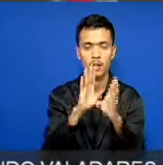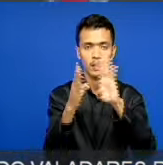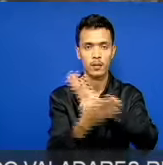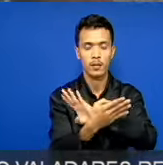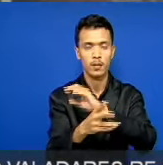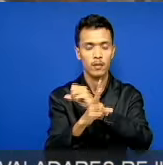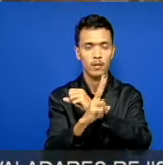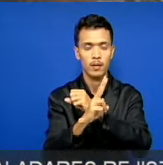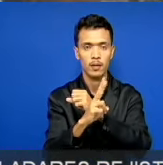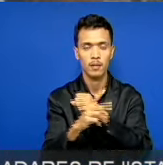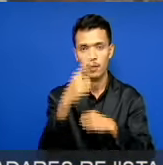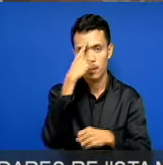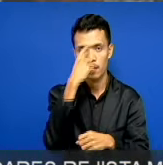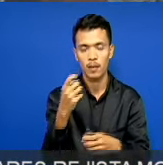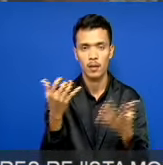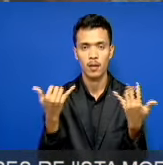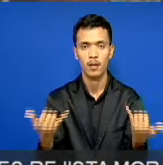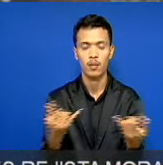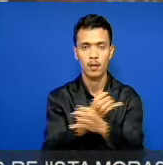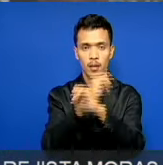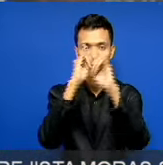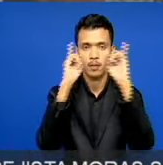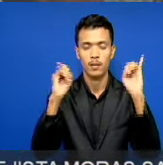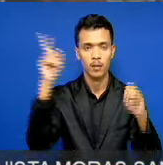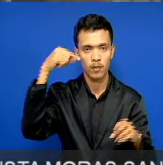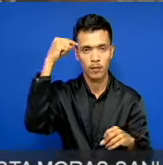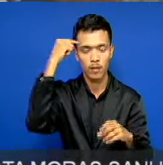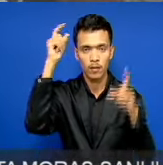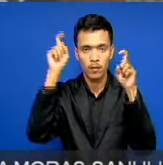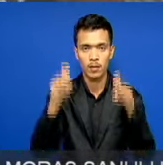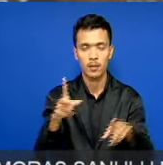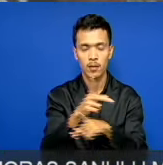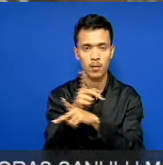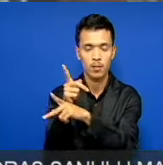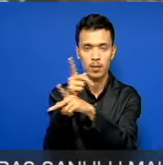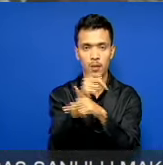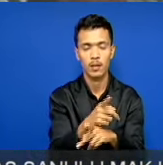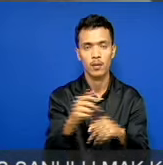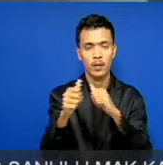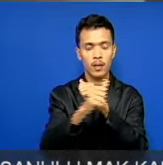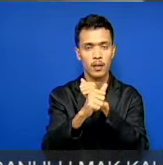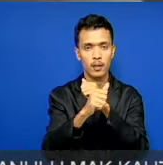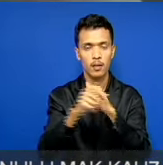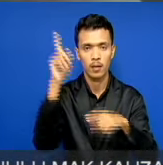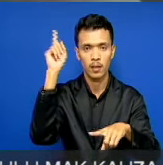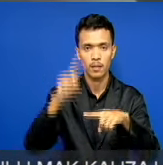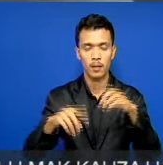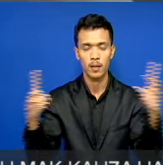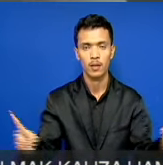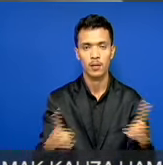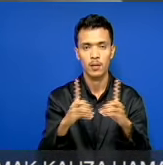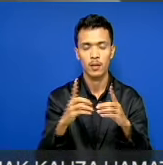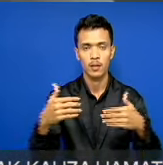torturação. Tambane, iha era independência, governo precisa prevene no mitiga acto desumano, labele acontece